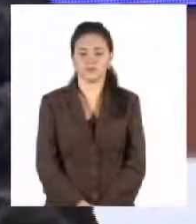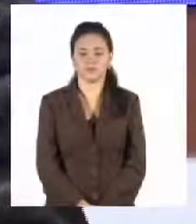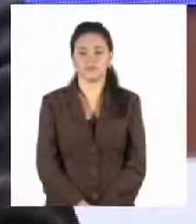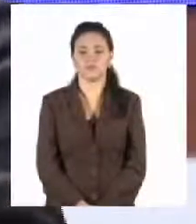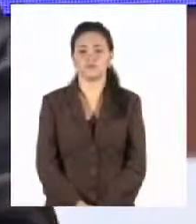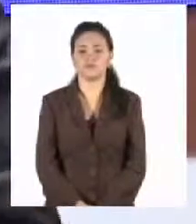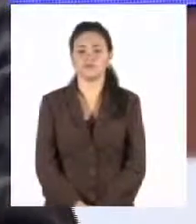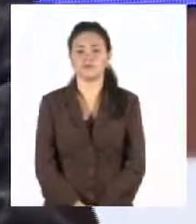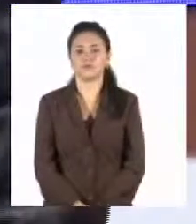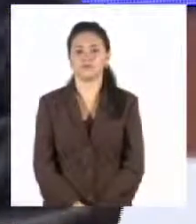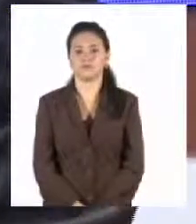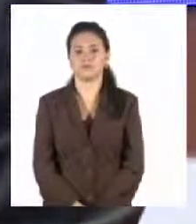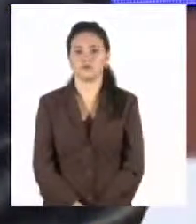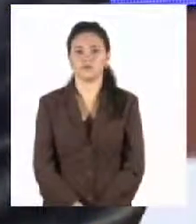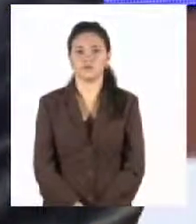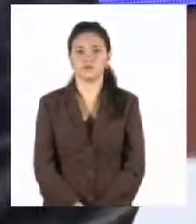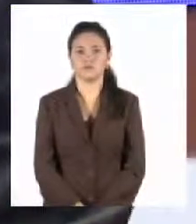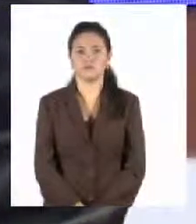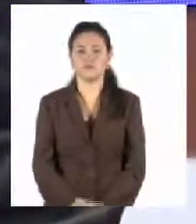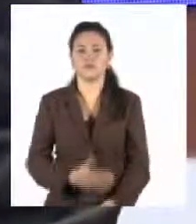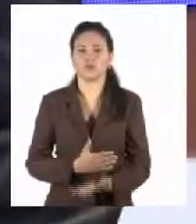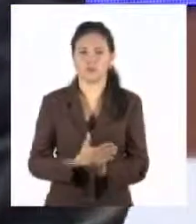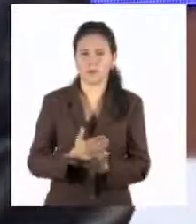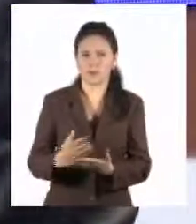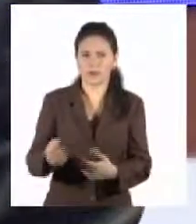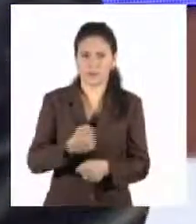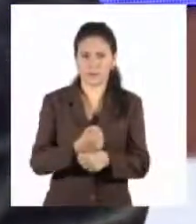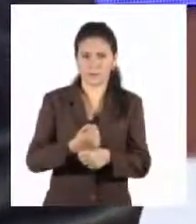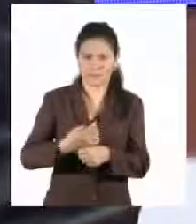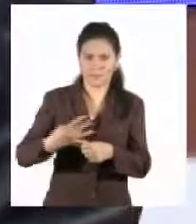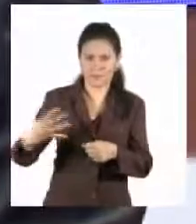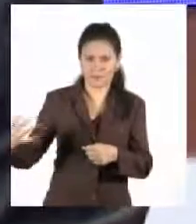mais precisamente no mês de fevereiro,